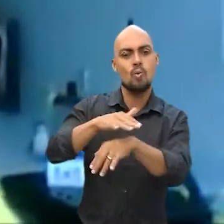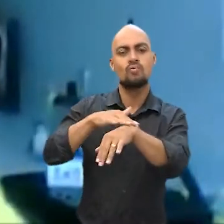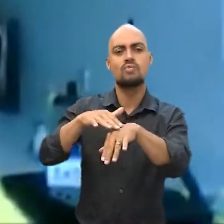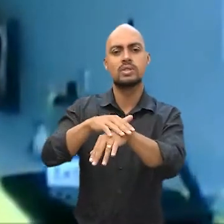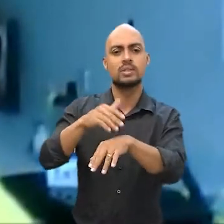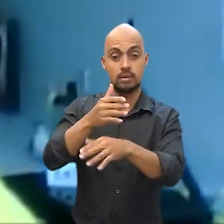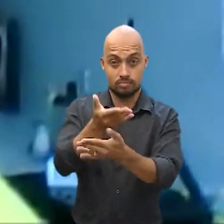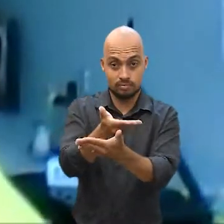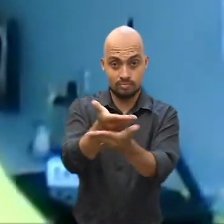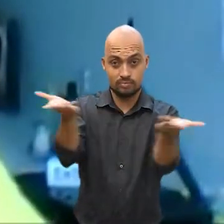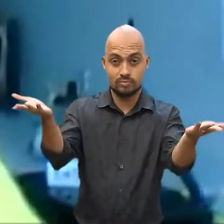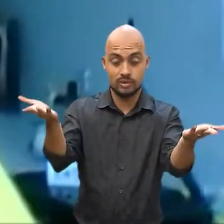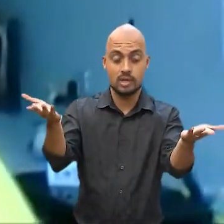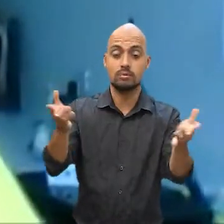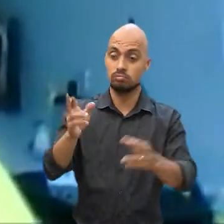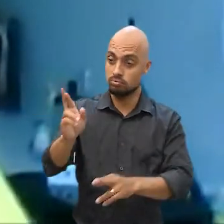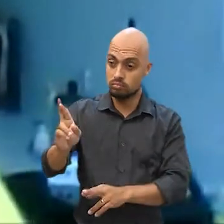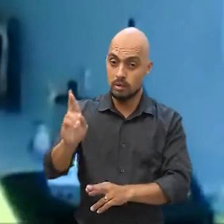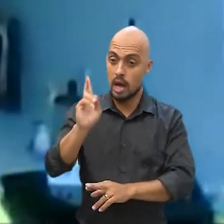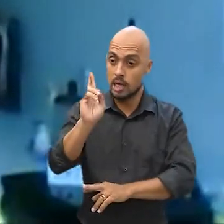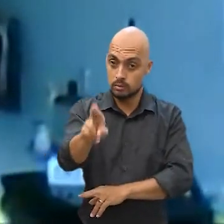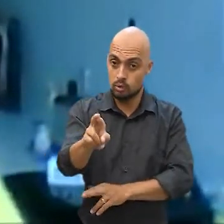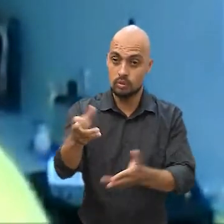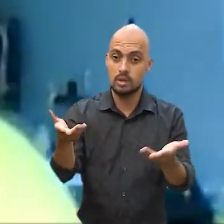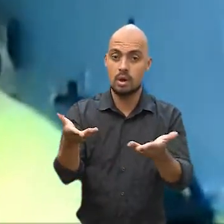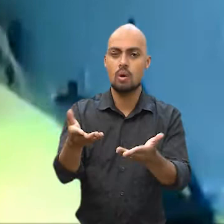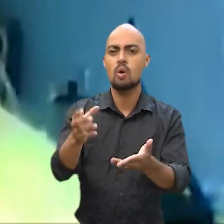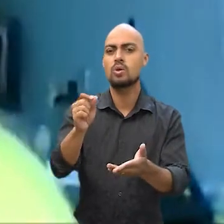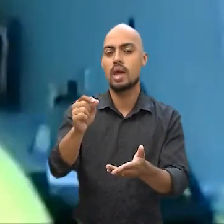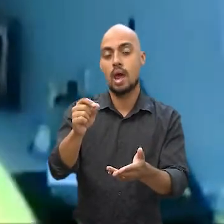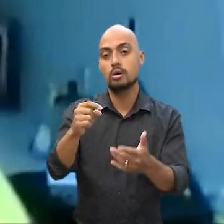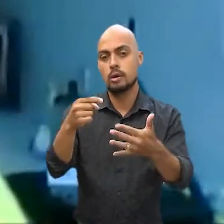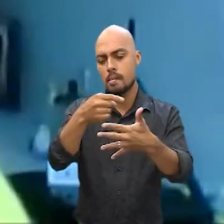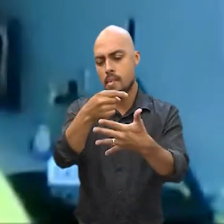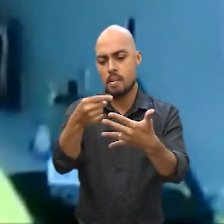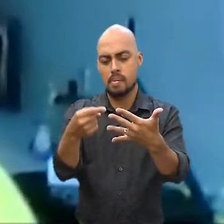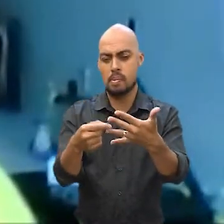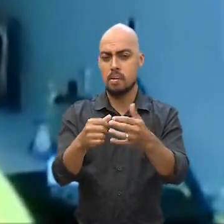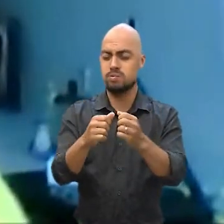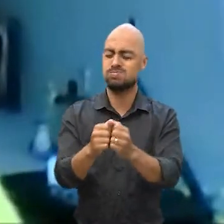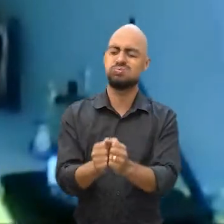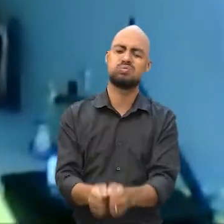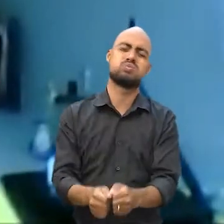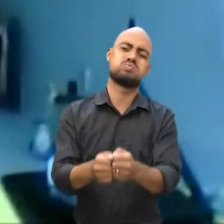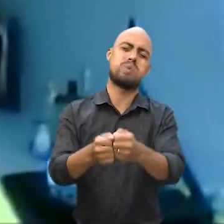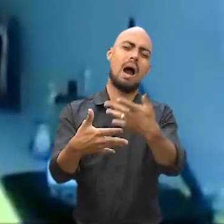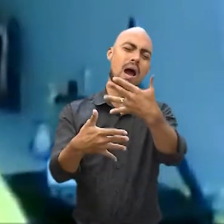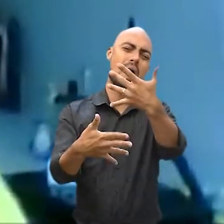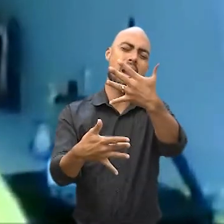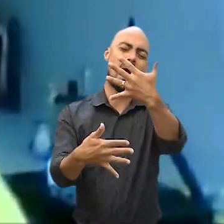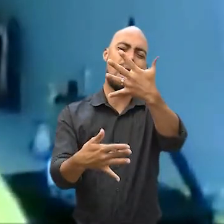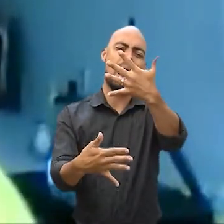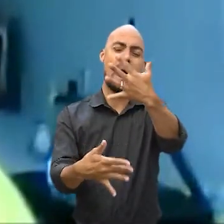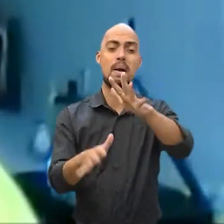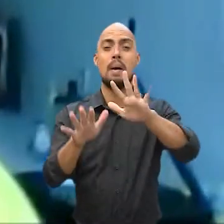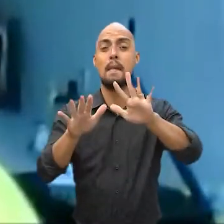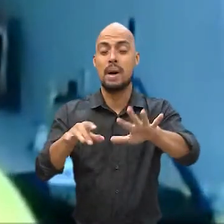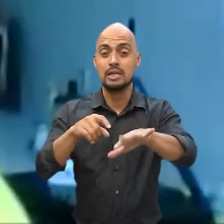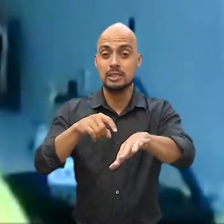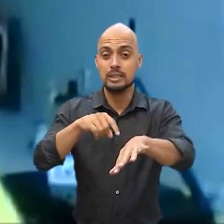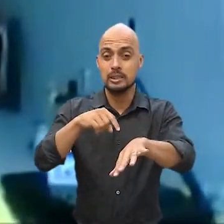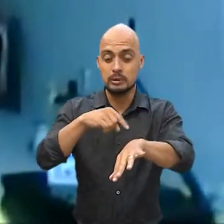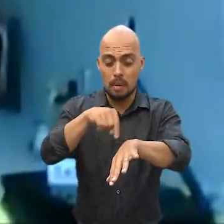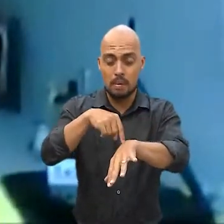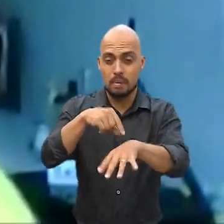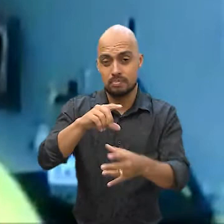geral, né? Respondendo a sua questão, né? Ela é ampla, longa, daria um bom papo aqui conosco, mas vou tentar resumir um pouquinho das